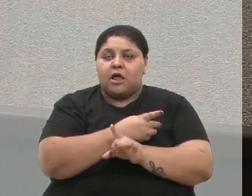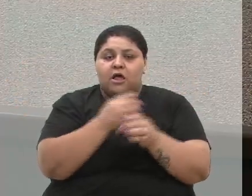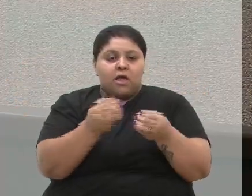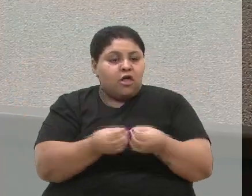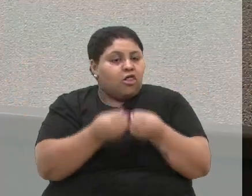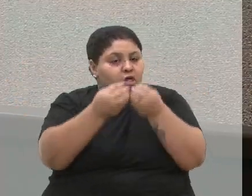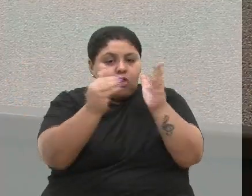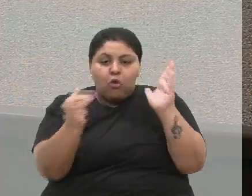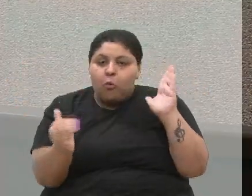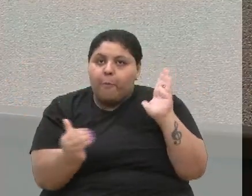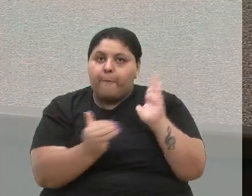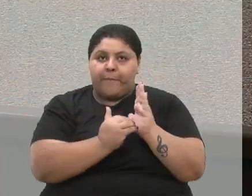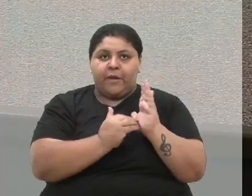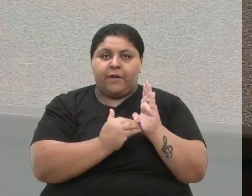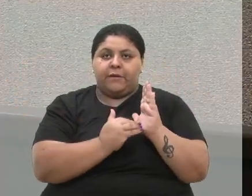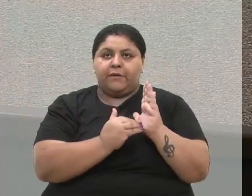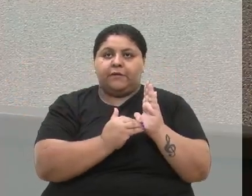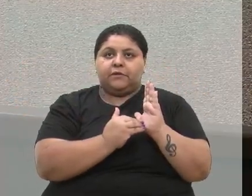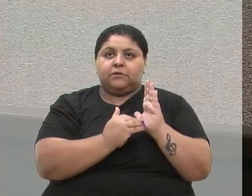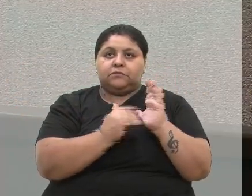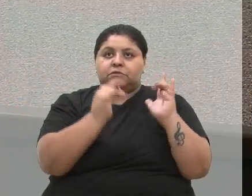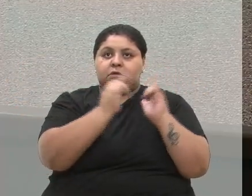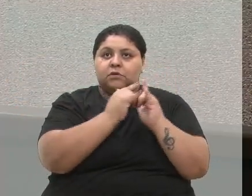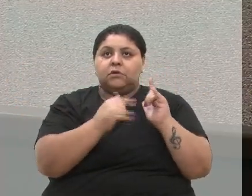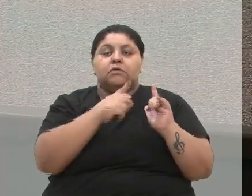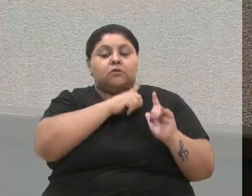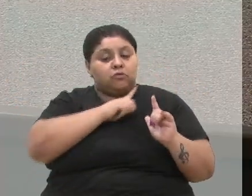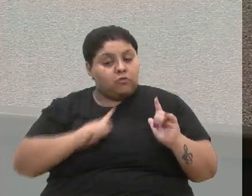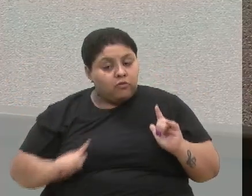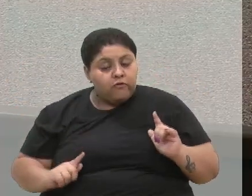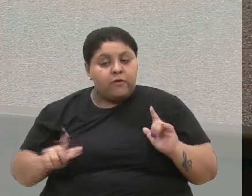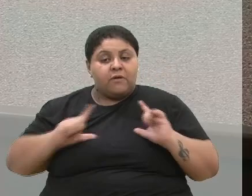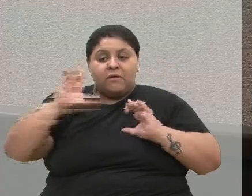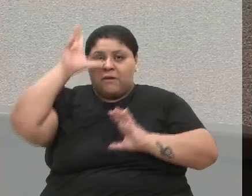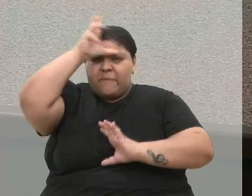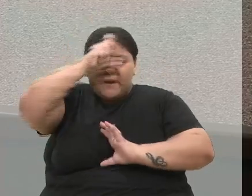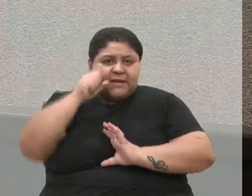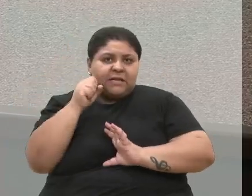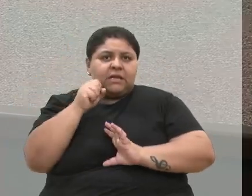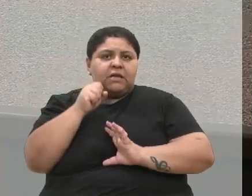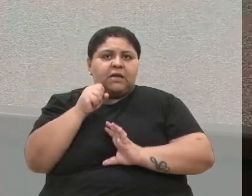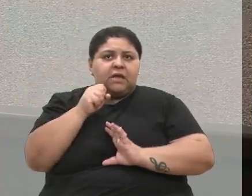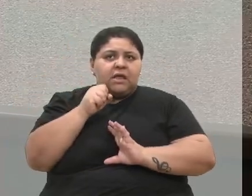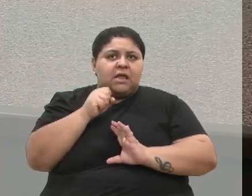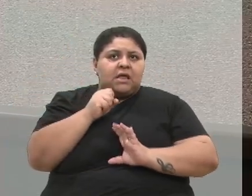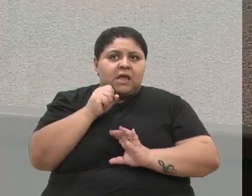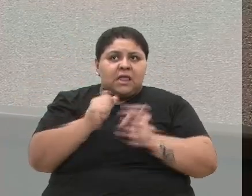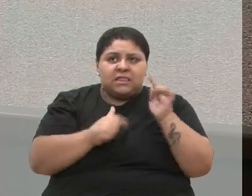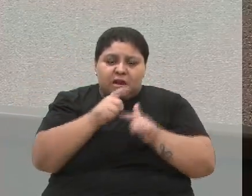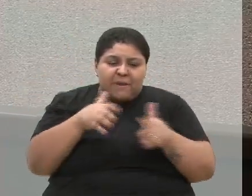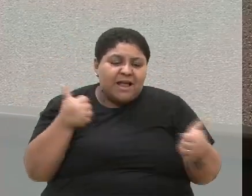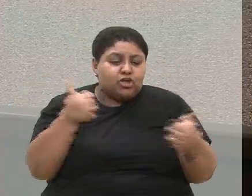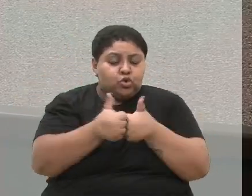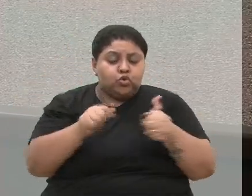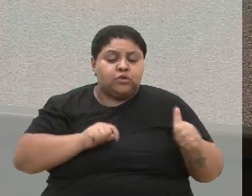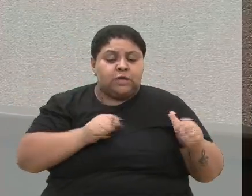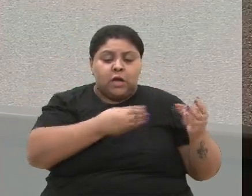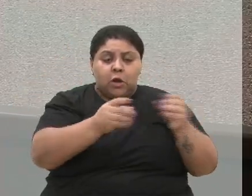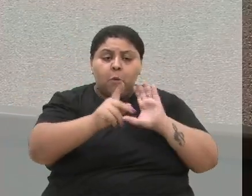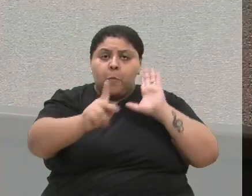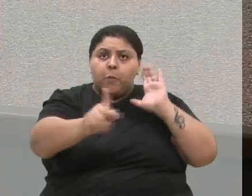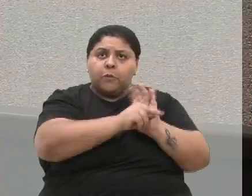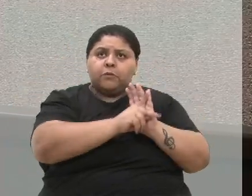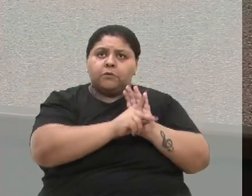o mínimo para a comissão e nem para nenhuma entidade. Então o governo tem que aprender a fazer o meio erro aqui dentro. tá? Então tem muitos projetos que